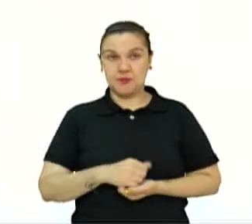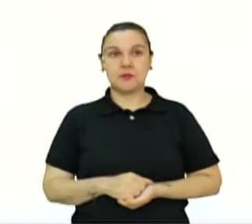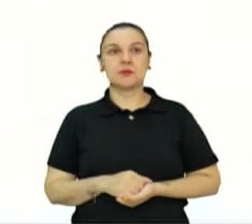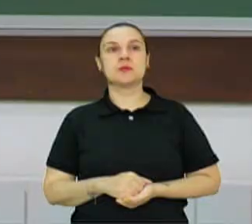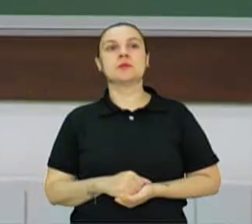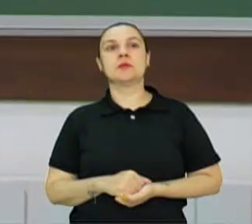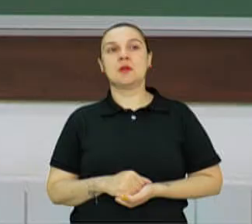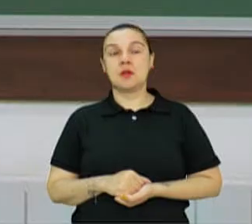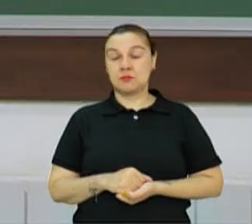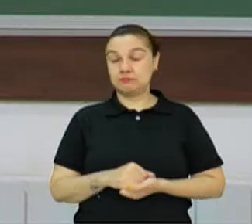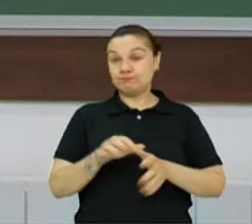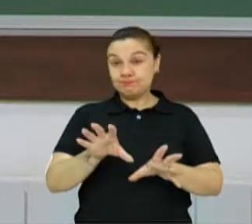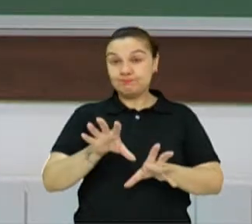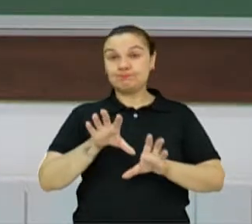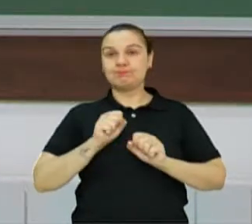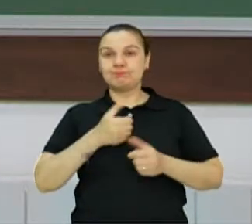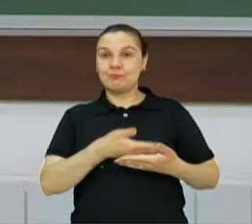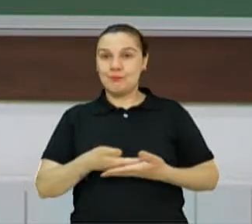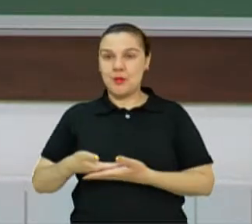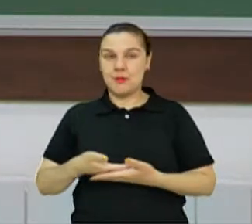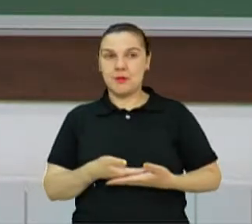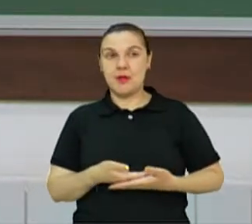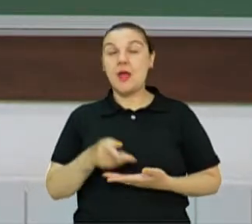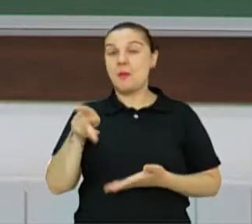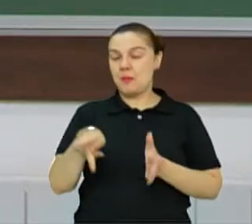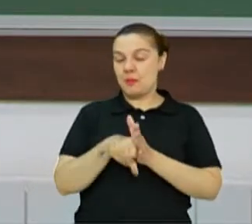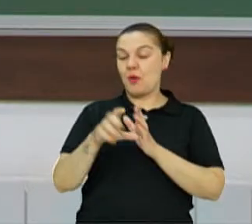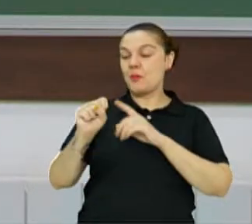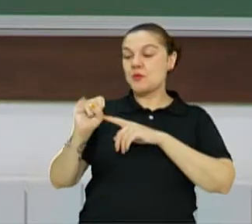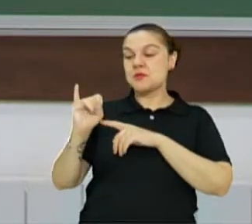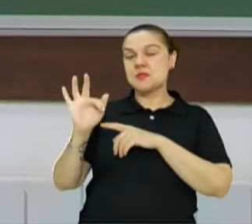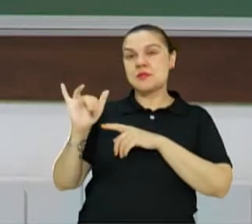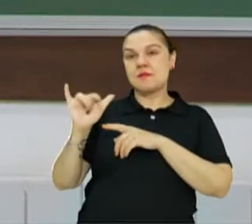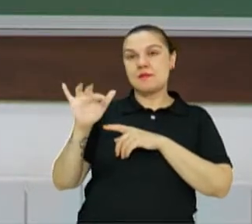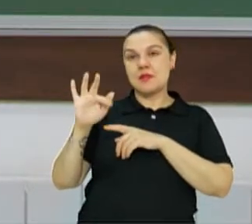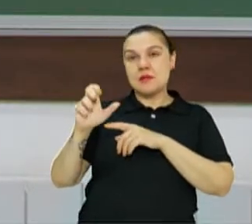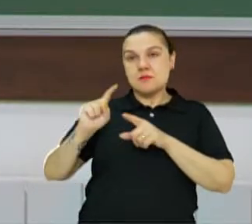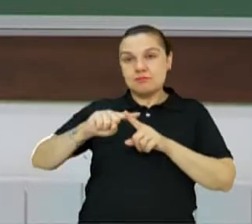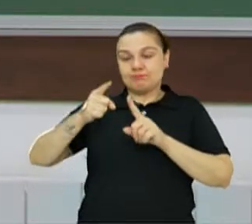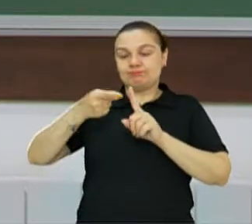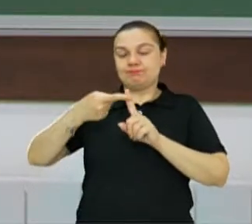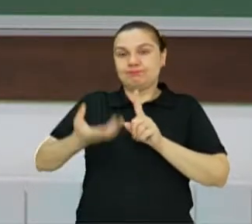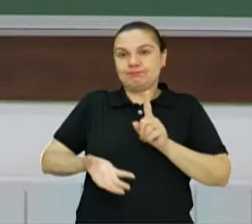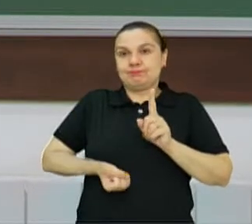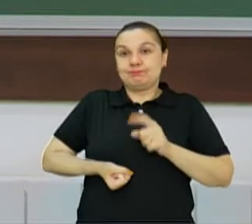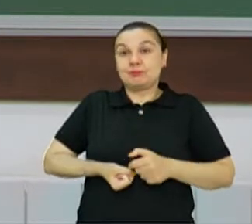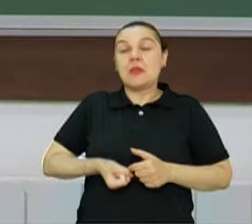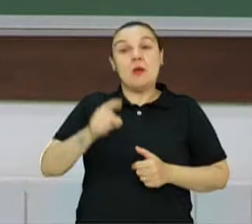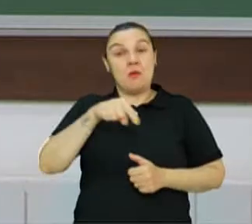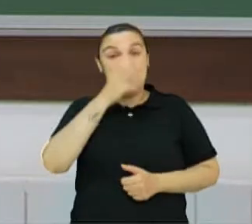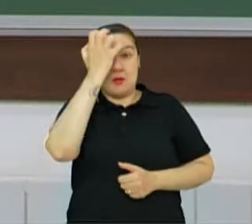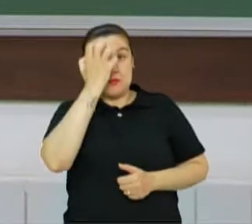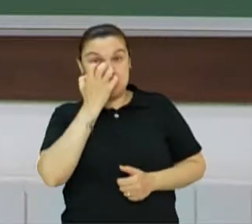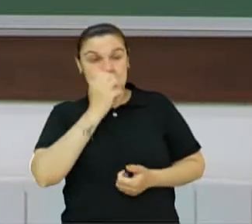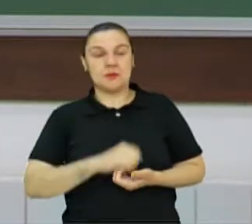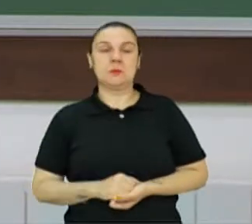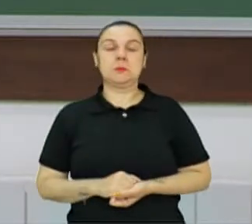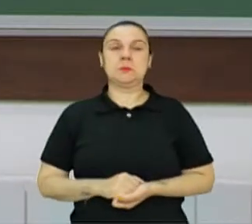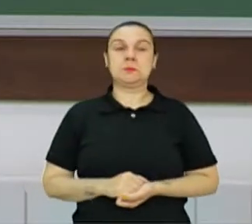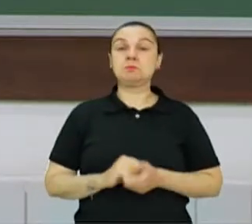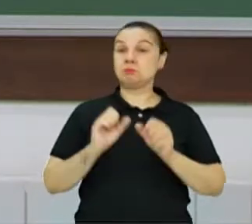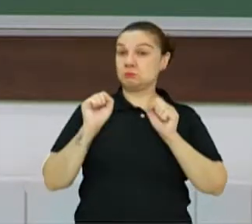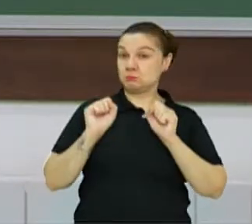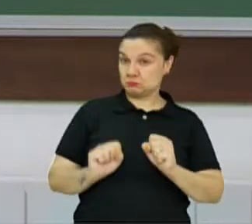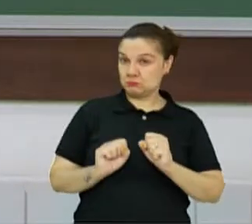essa bactéria para a criança, a gente chama de sífilis congênita. E aí olha só como é sério, né?